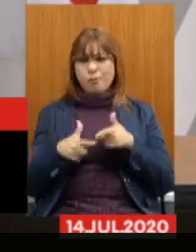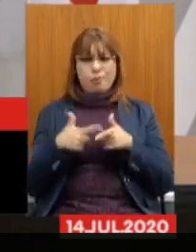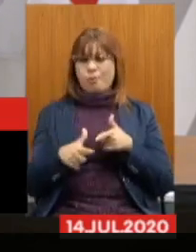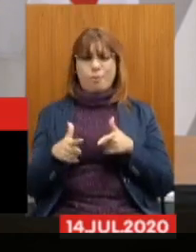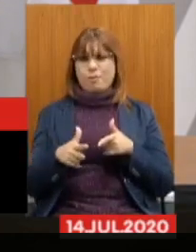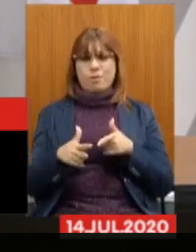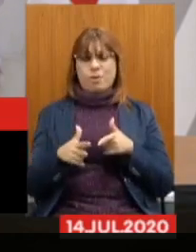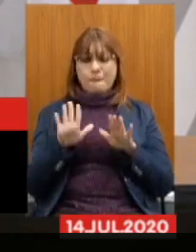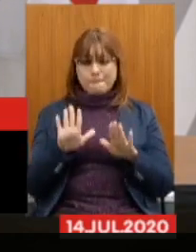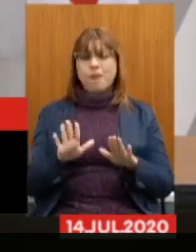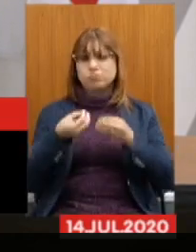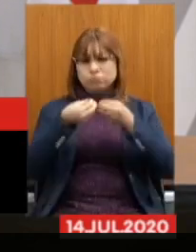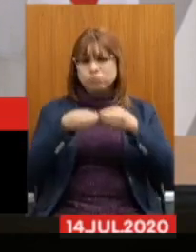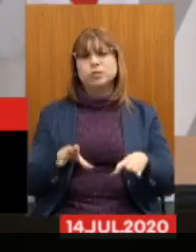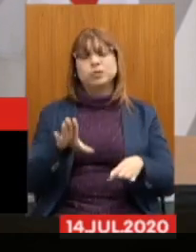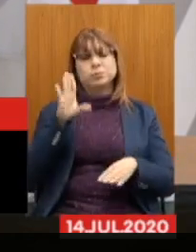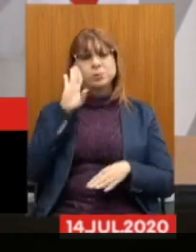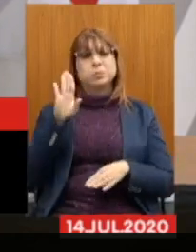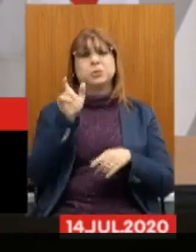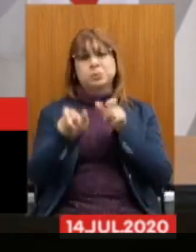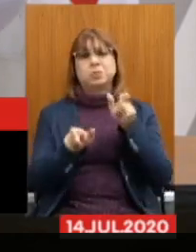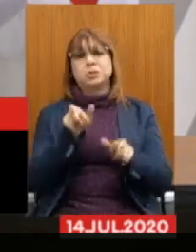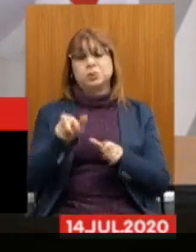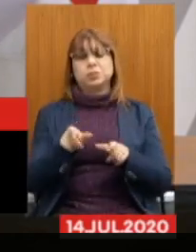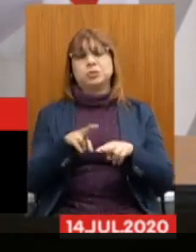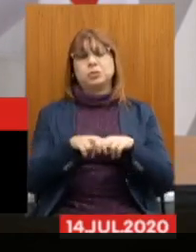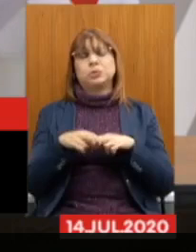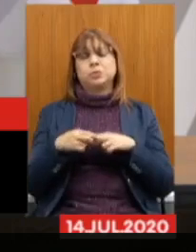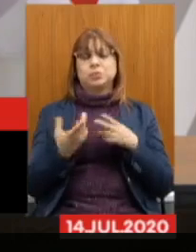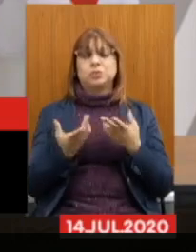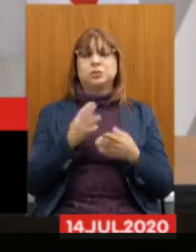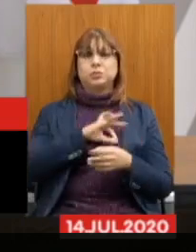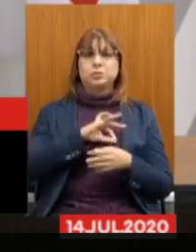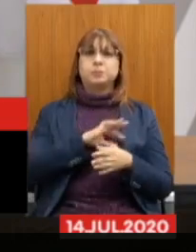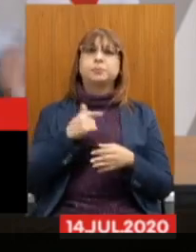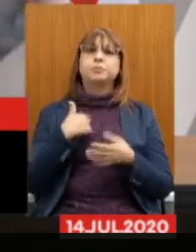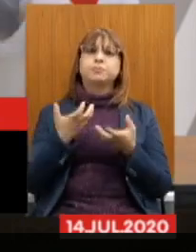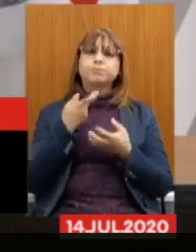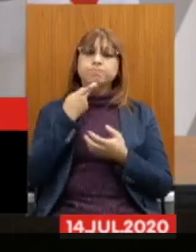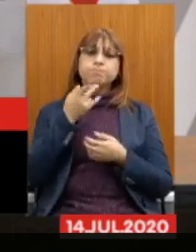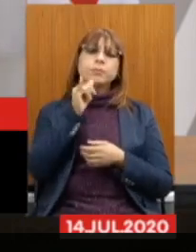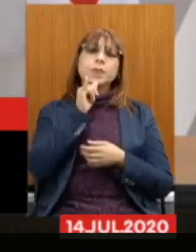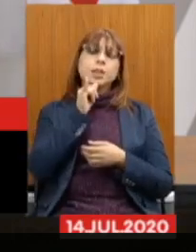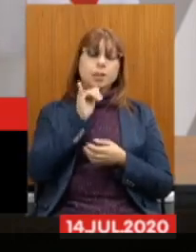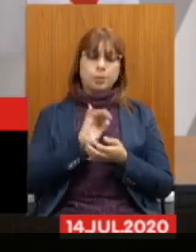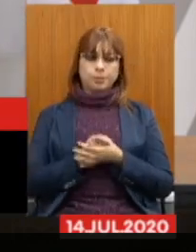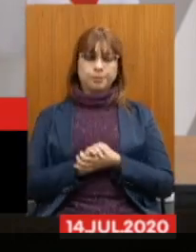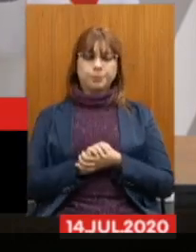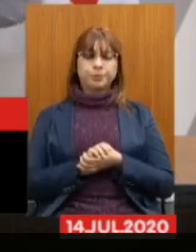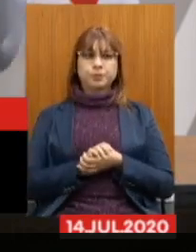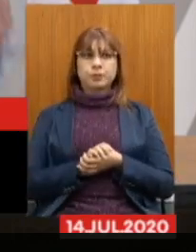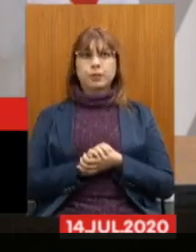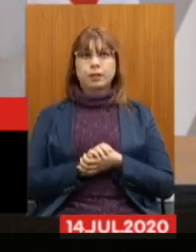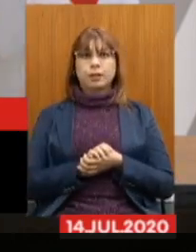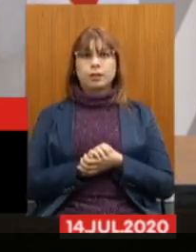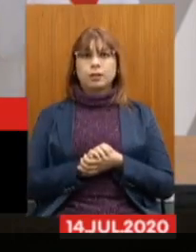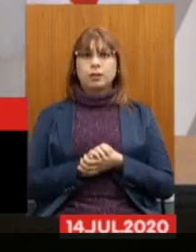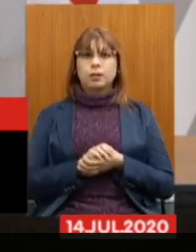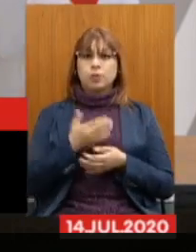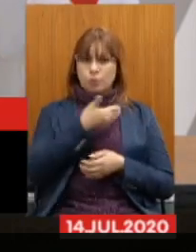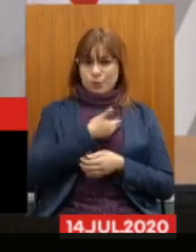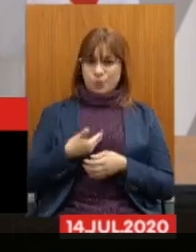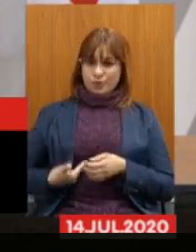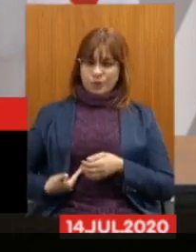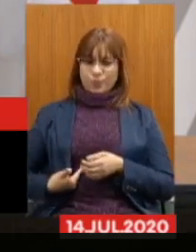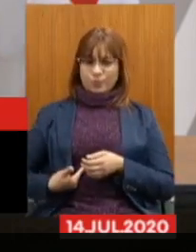mais sensíveis financeiramente. A propósito, eu queria fazer um exemplo com relação ao que o governo